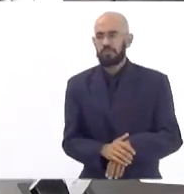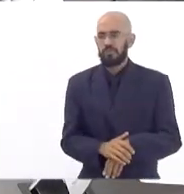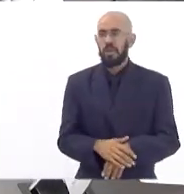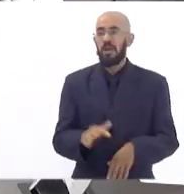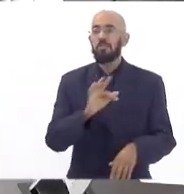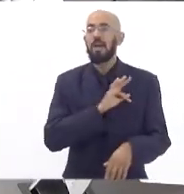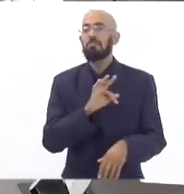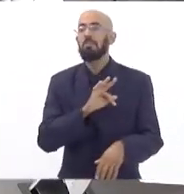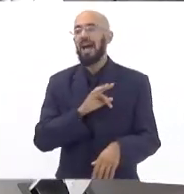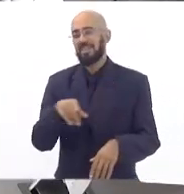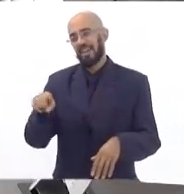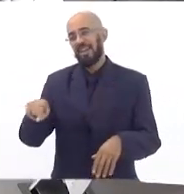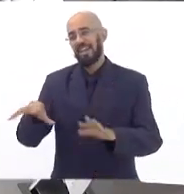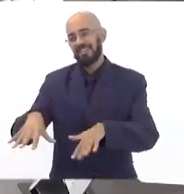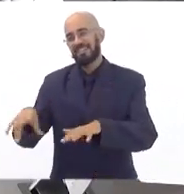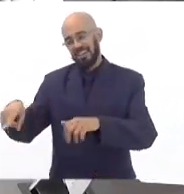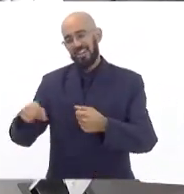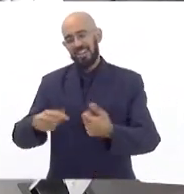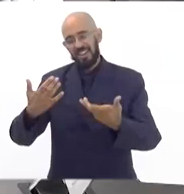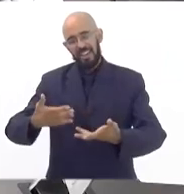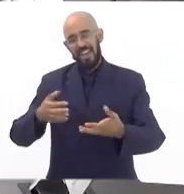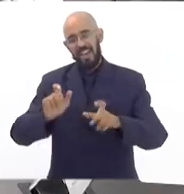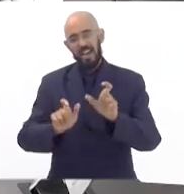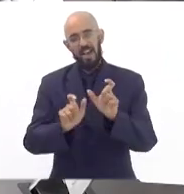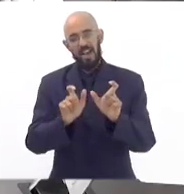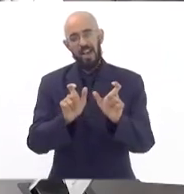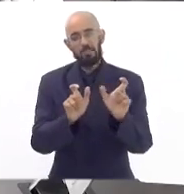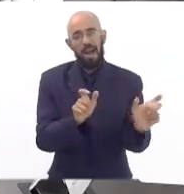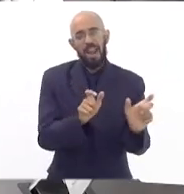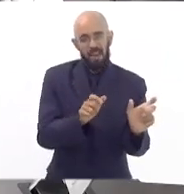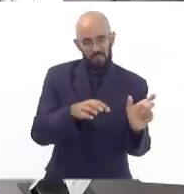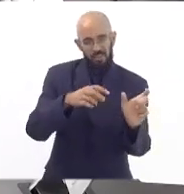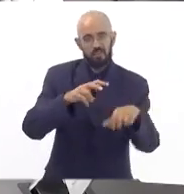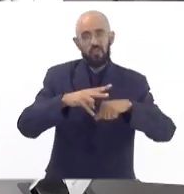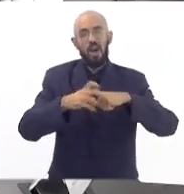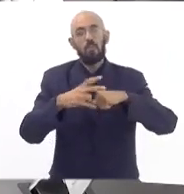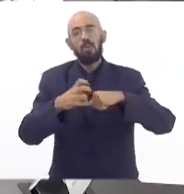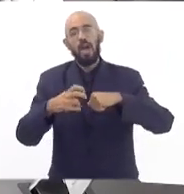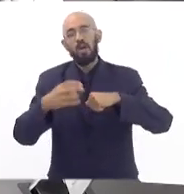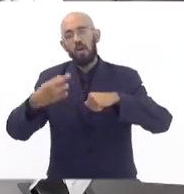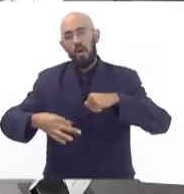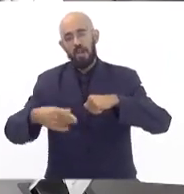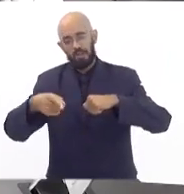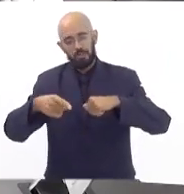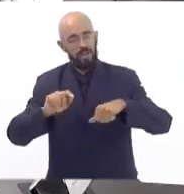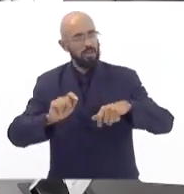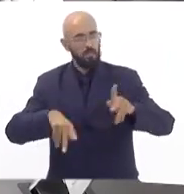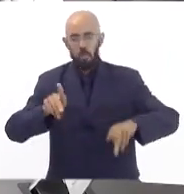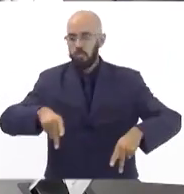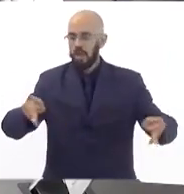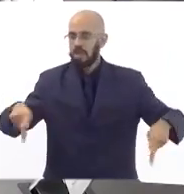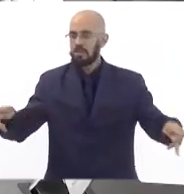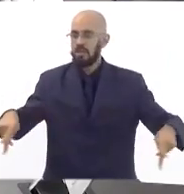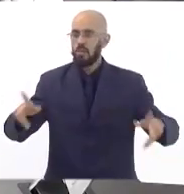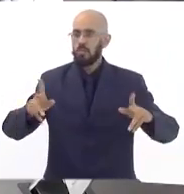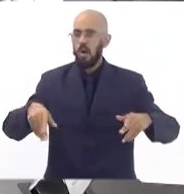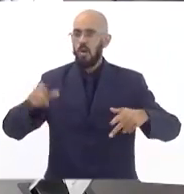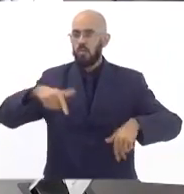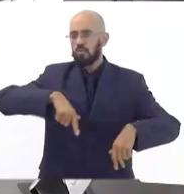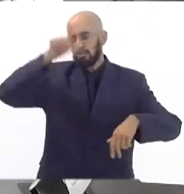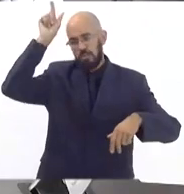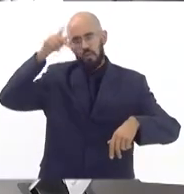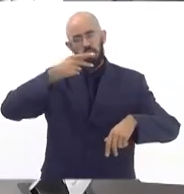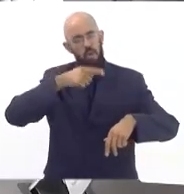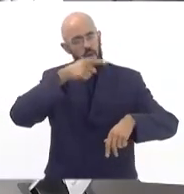Márcia deu saia né então ela quer colocar as coisas no sentido de gás mas na linguagem Popular o que deixa transparecer como Deputado colocou